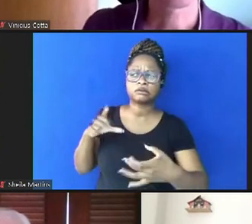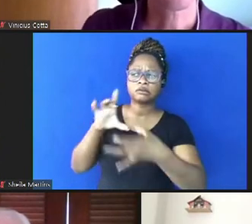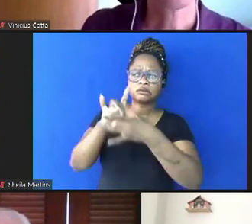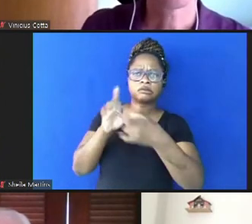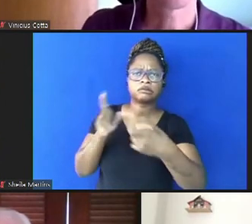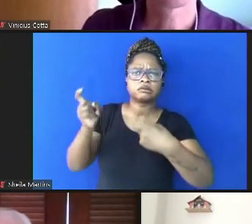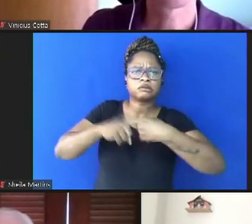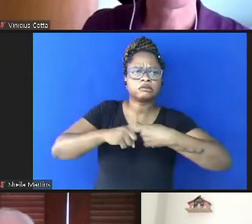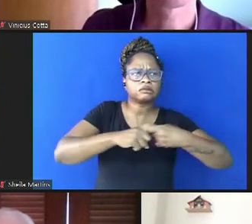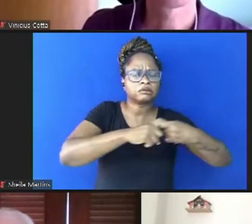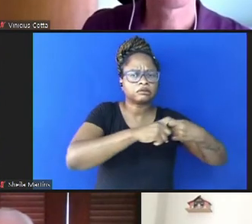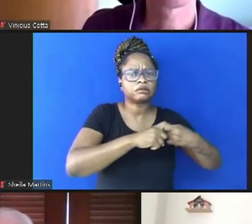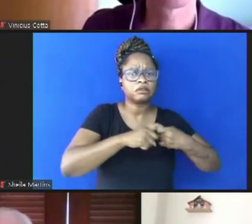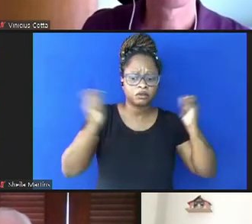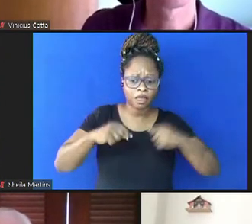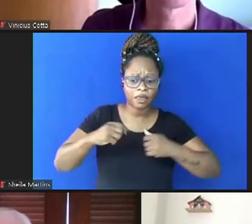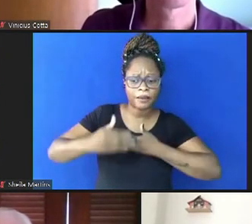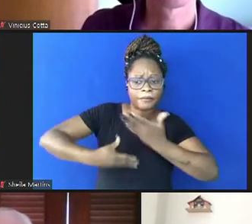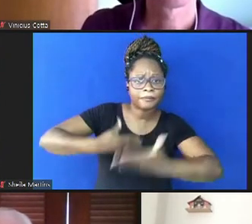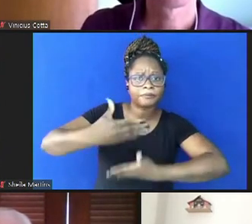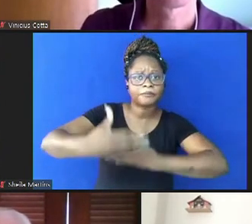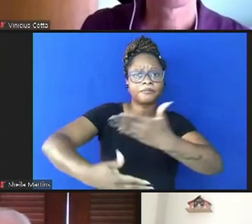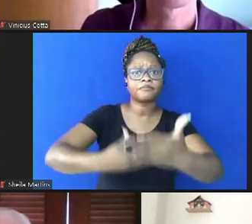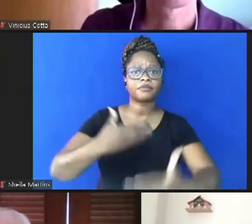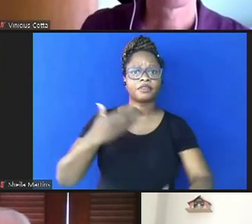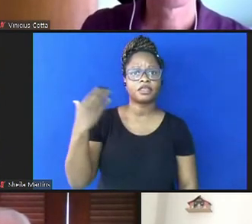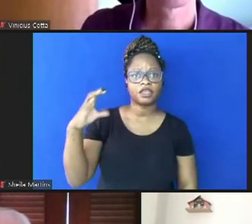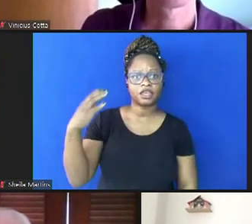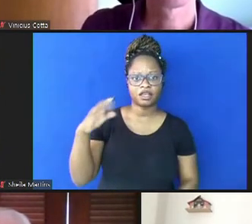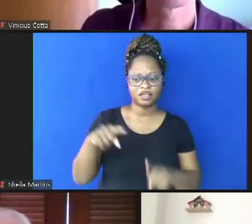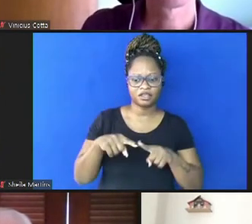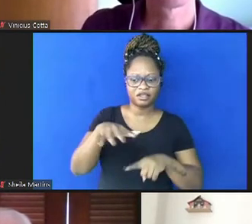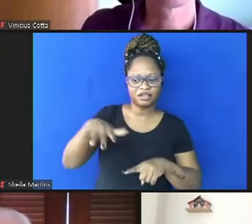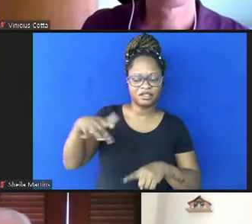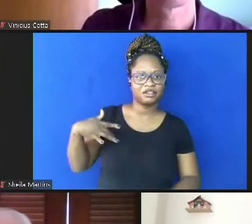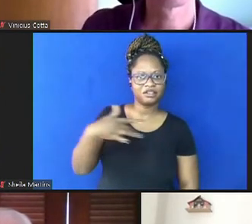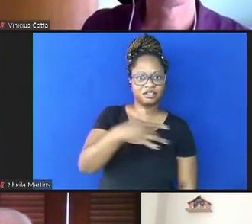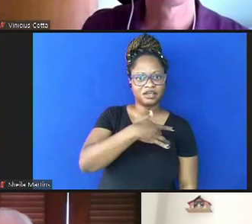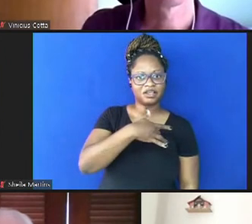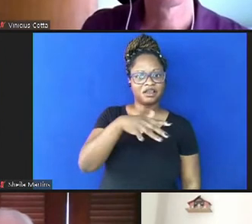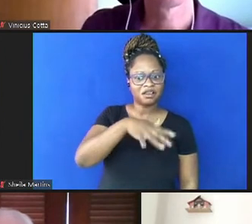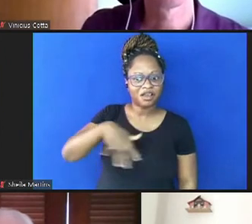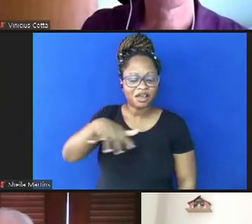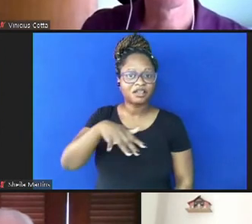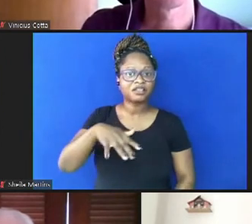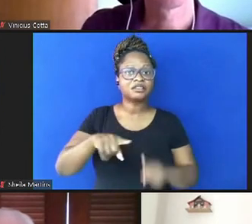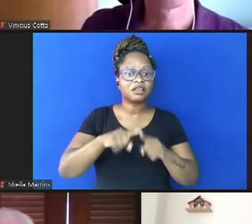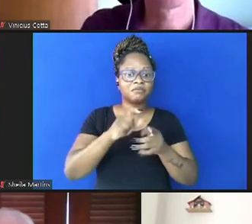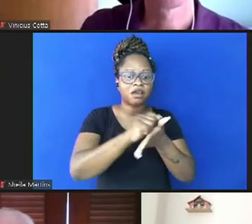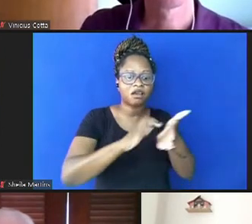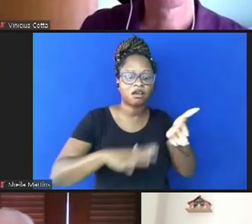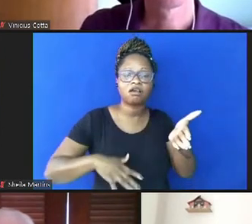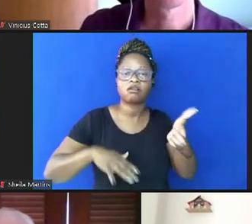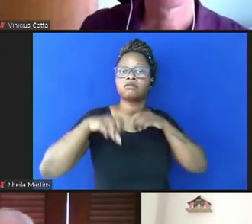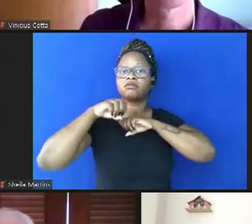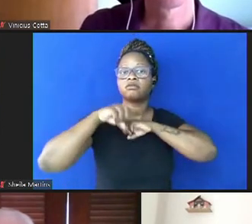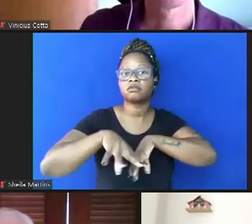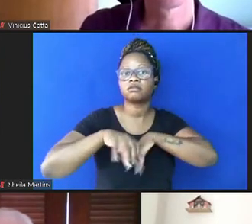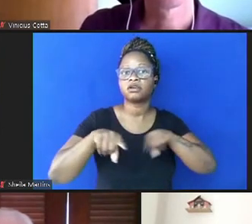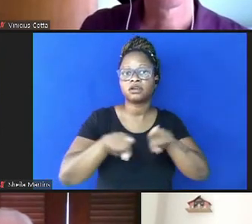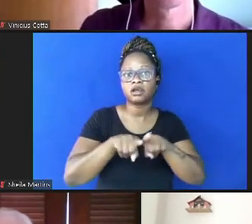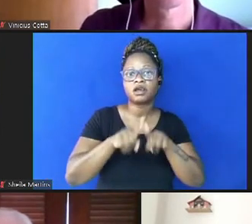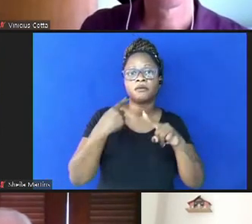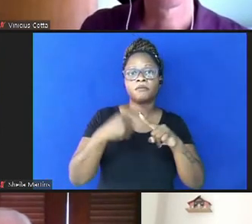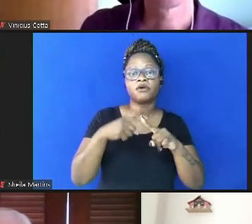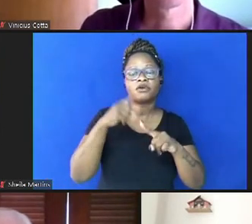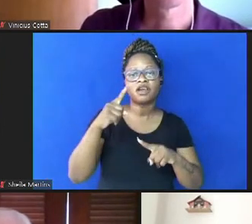podemos avançar do ponto de vista da ciência, nas ciências da saúde, em cooperações nessa área e nas atividades educacionais também. Por isso é muito simbólico que o